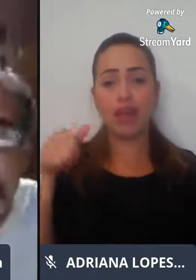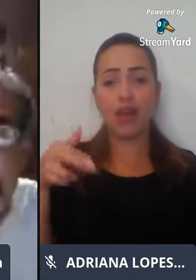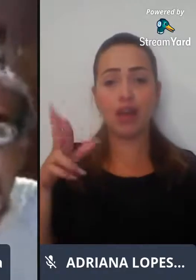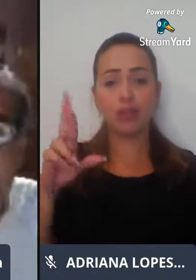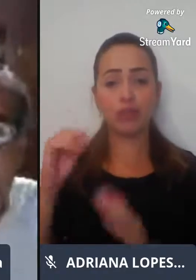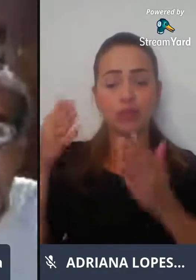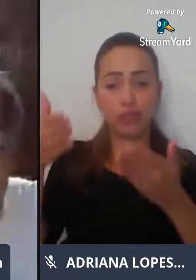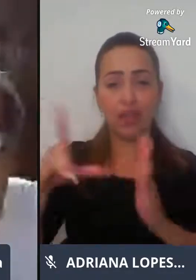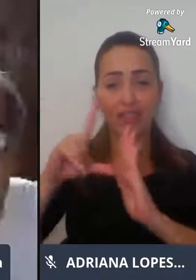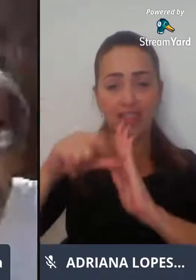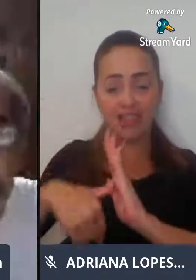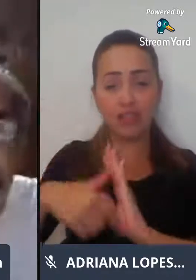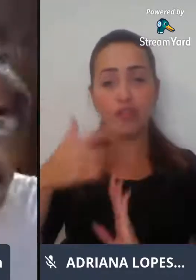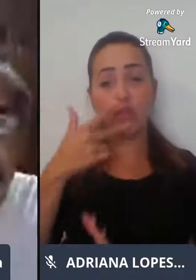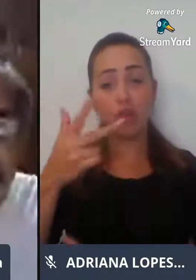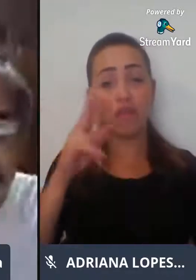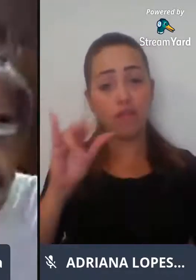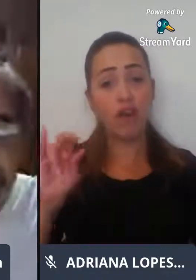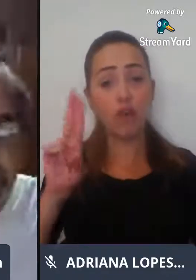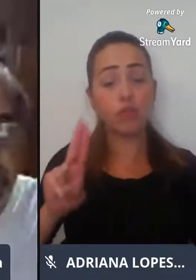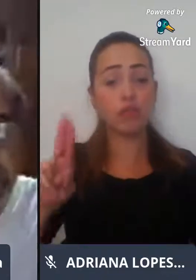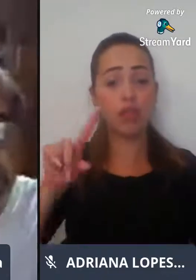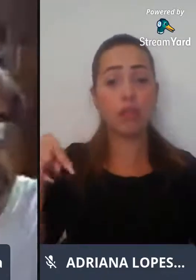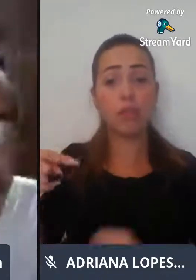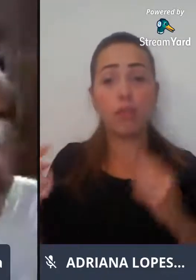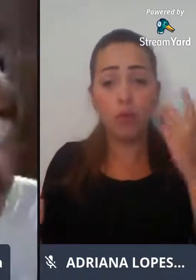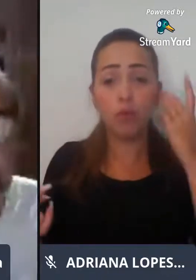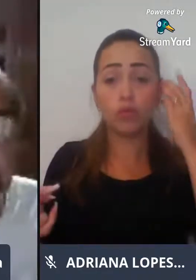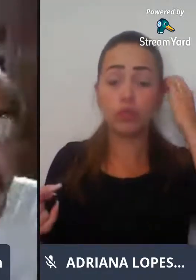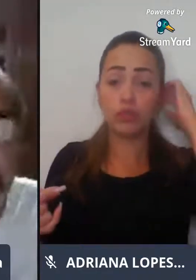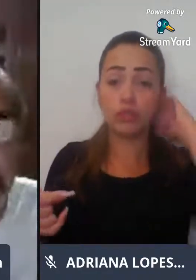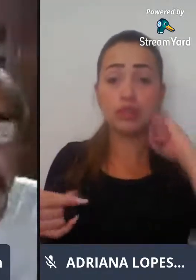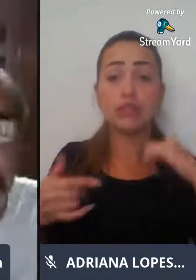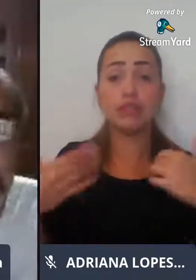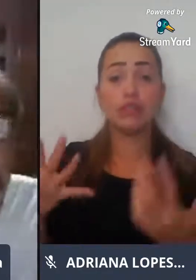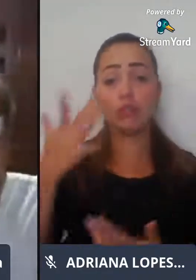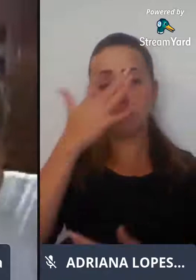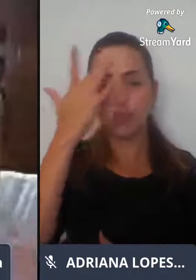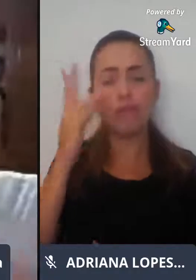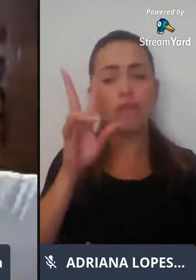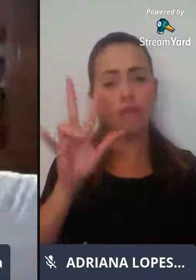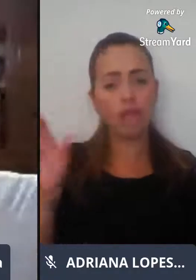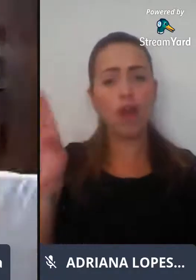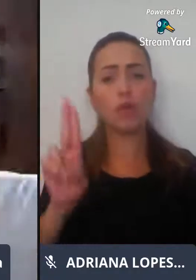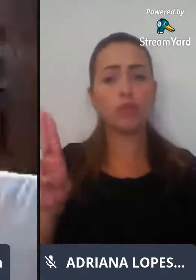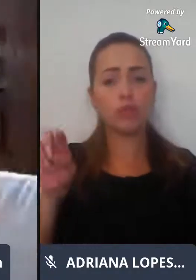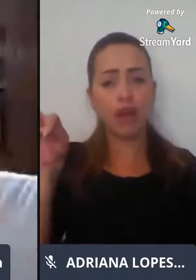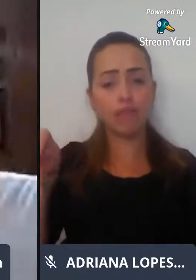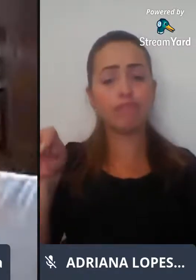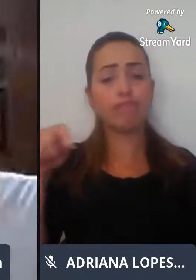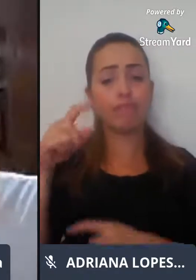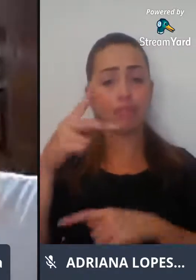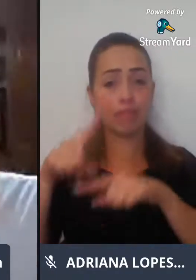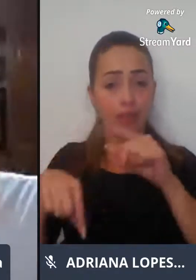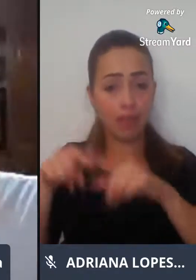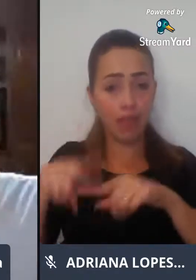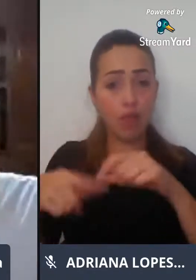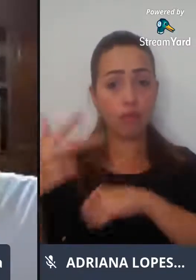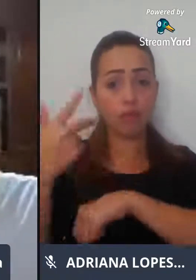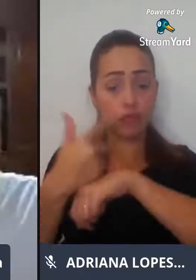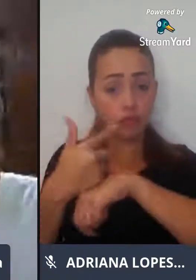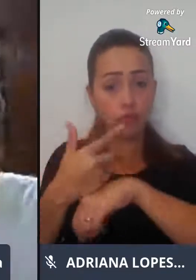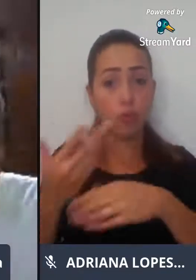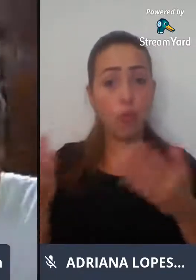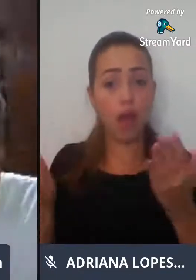aí que vai utilizar depois. Quer dizer, as pessoas vão estar utilizando esse vídeo, que ele é ao mesmo tempo